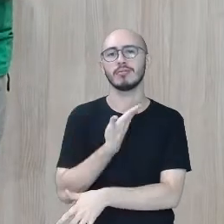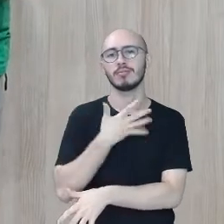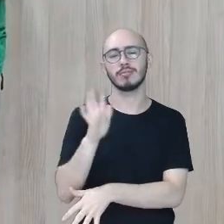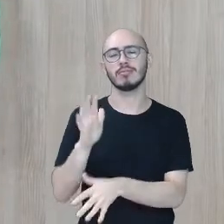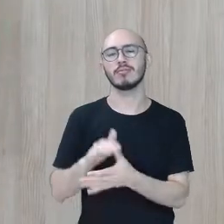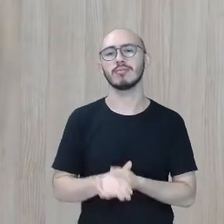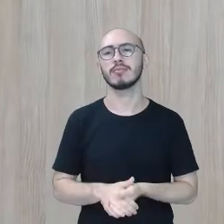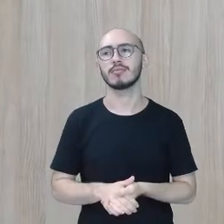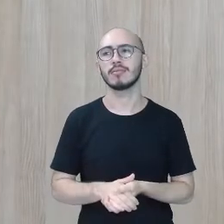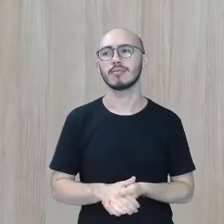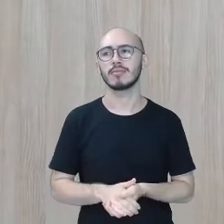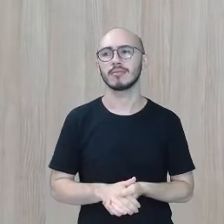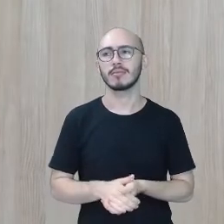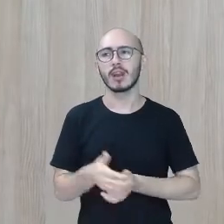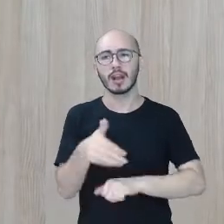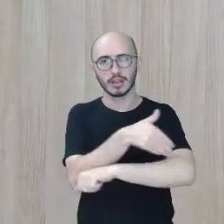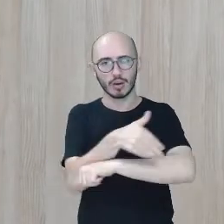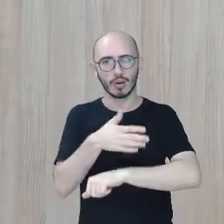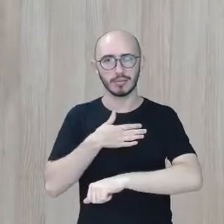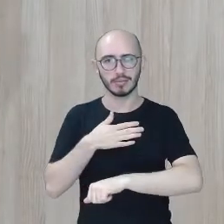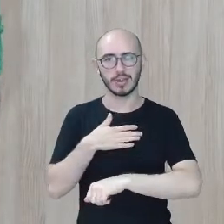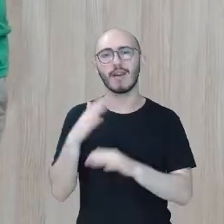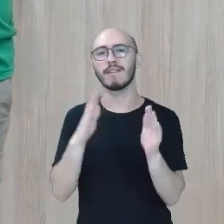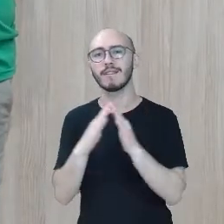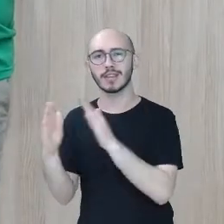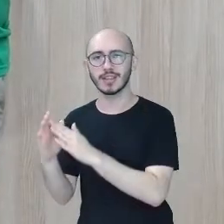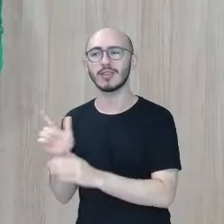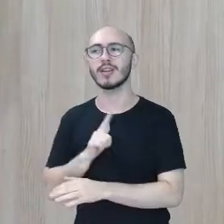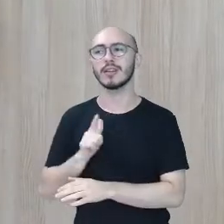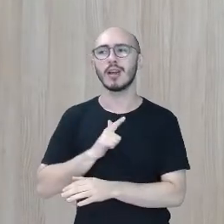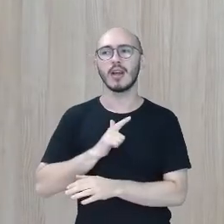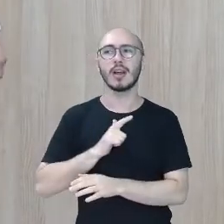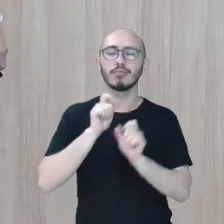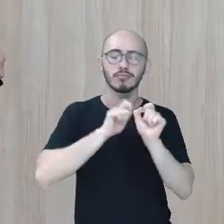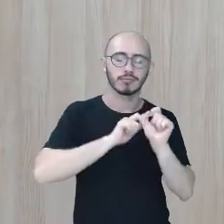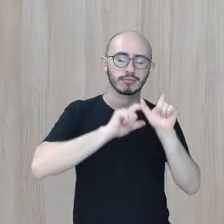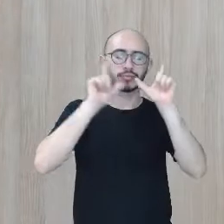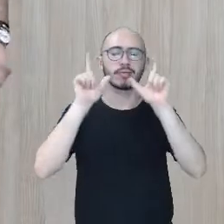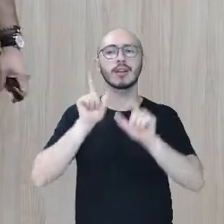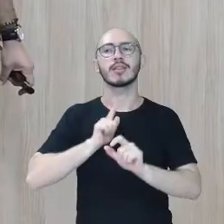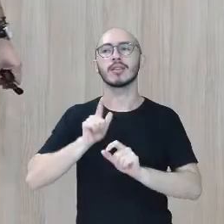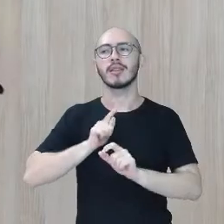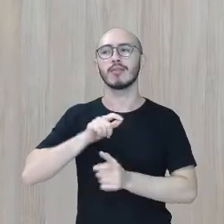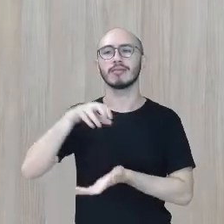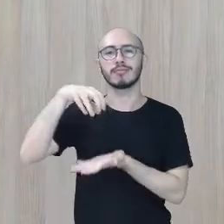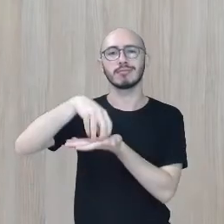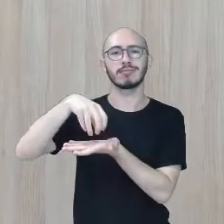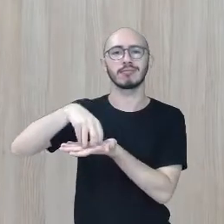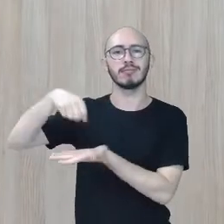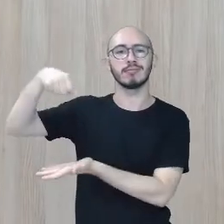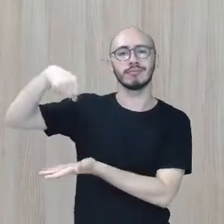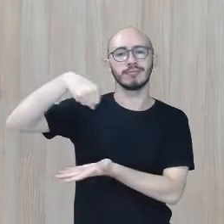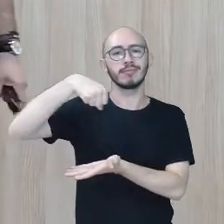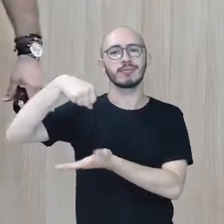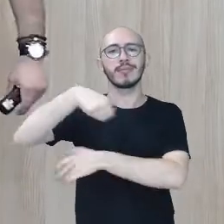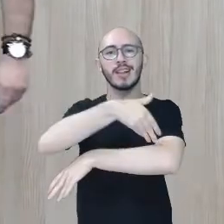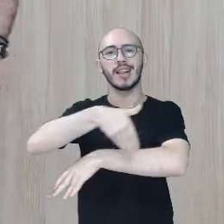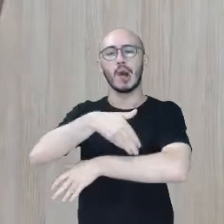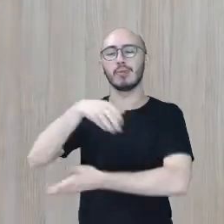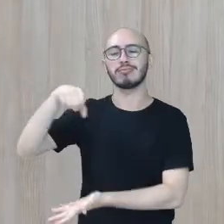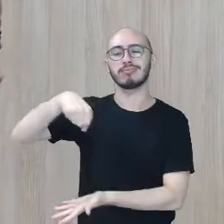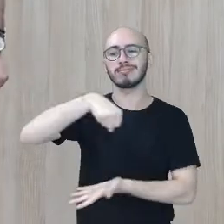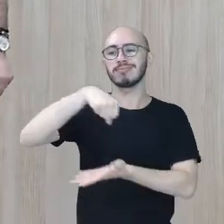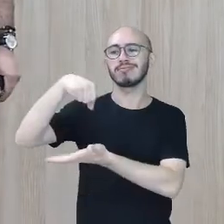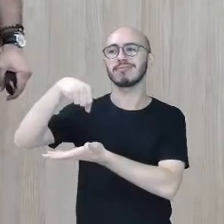favorável, não. Na minha rua tem alguns vizinhos, né, que a gente acorda de manhã, já está lá o cabo, né, com a gaiola do passarinho passeando, professor. Então ele está